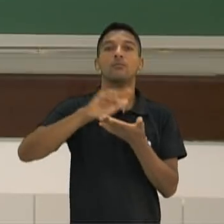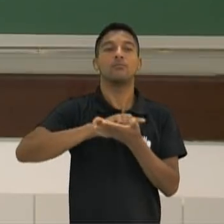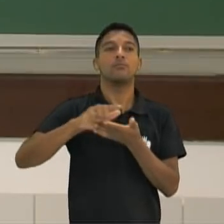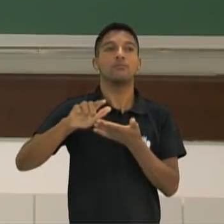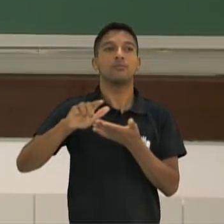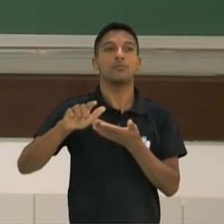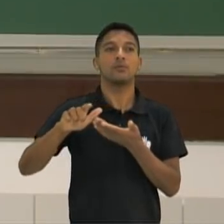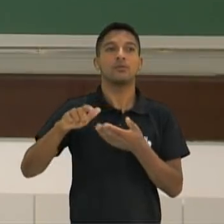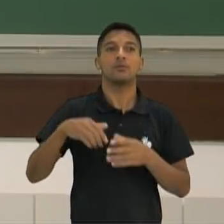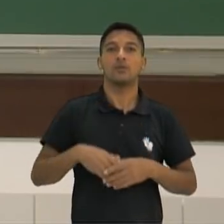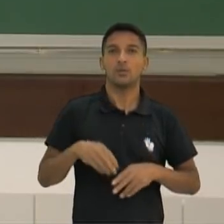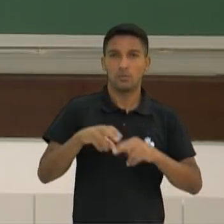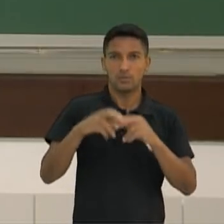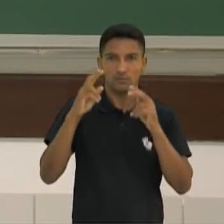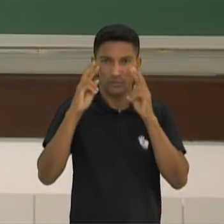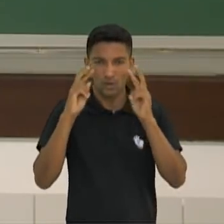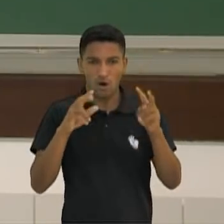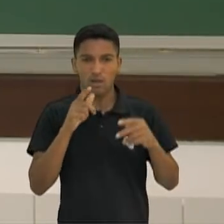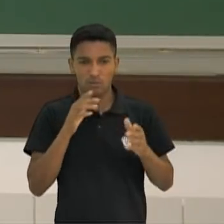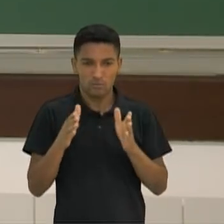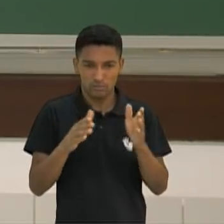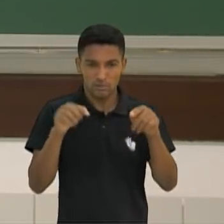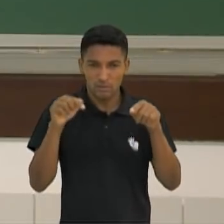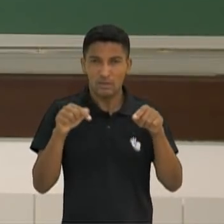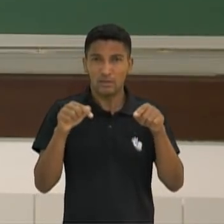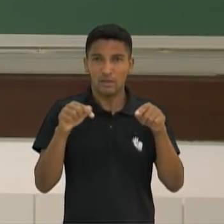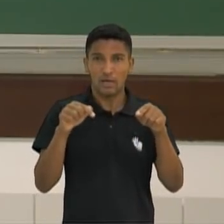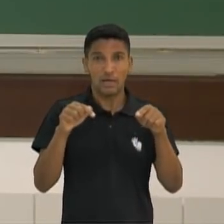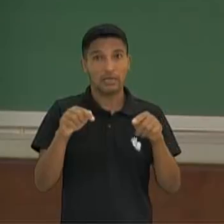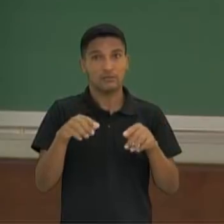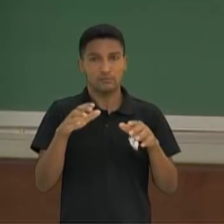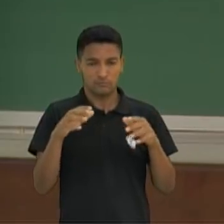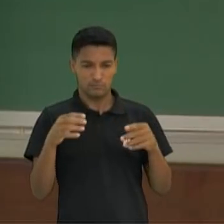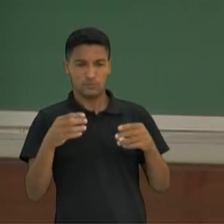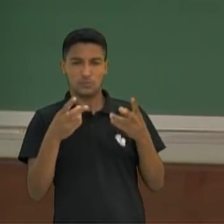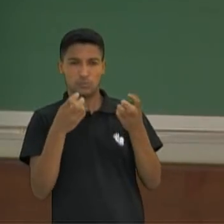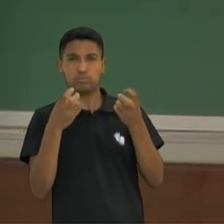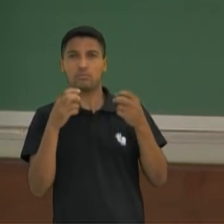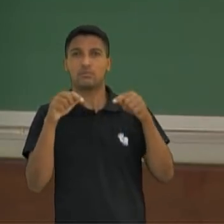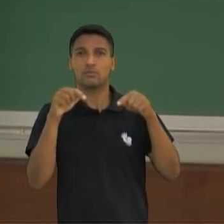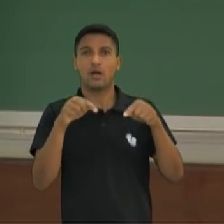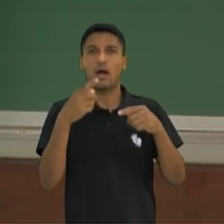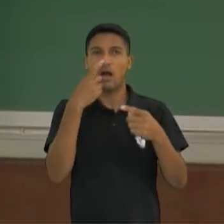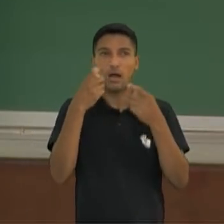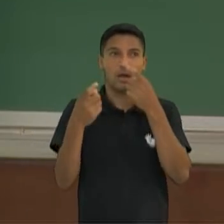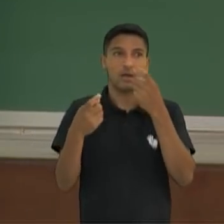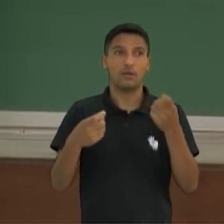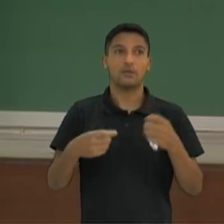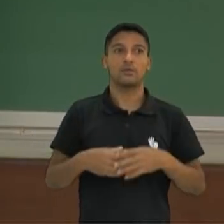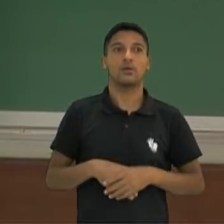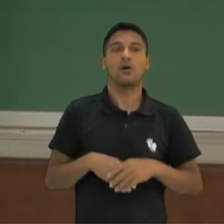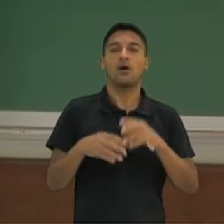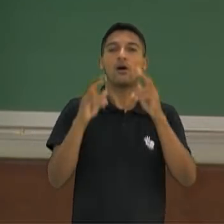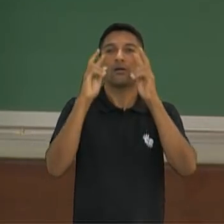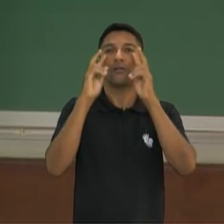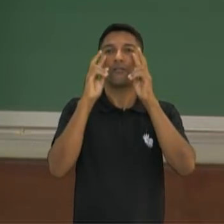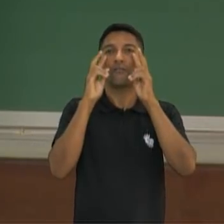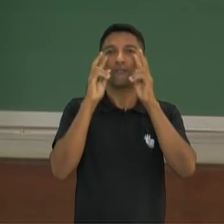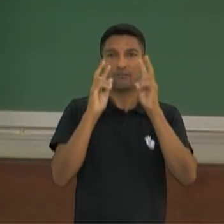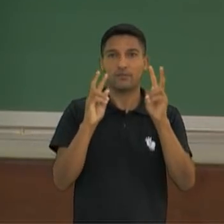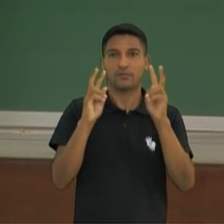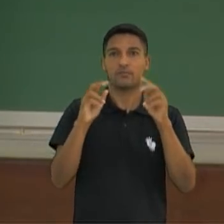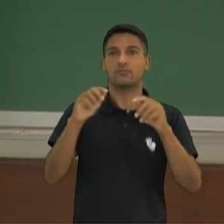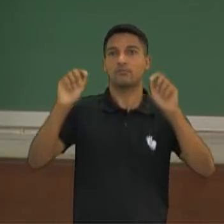que acham que ela não procede. Dessa forma, nós temos alguns exemplos para tornar, então, para vocês que não são muito